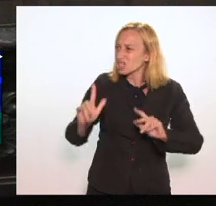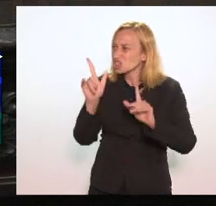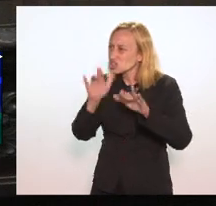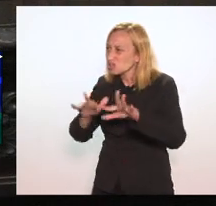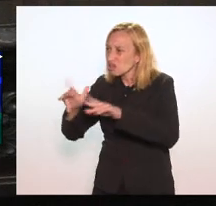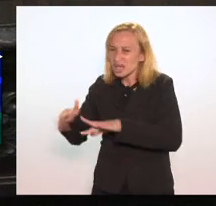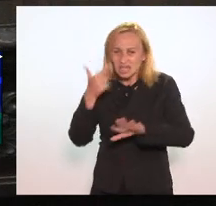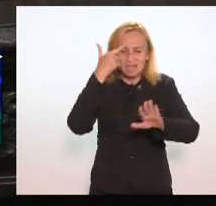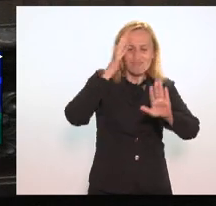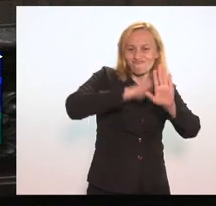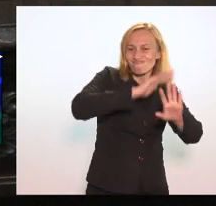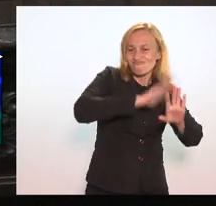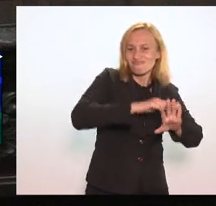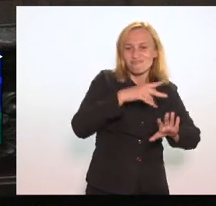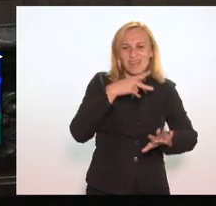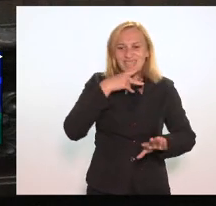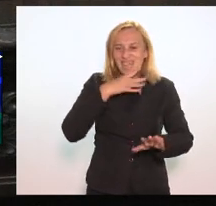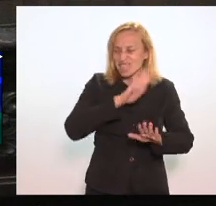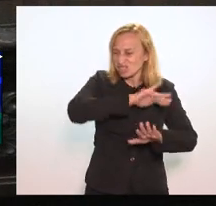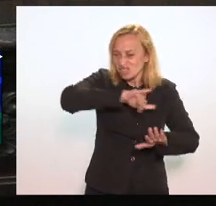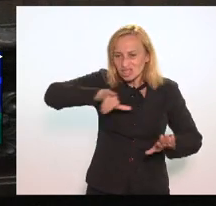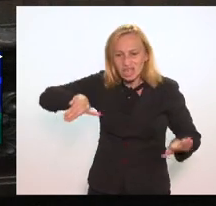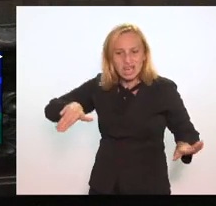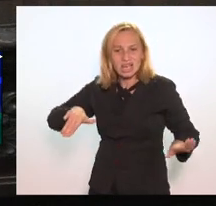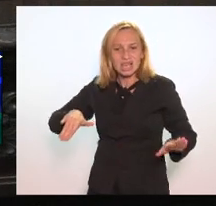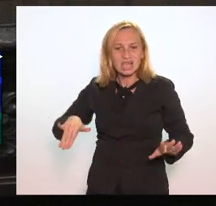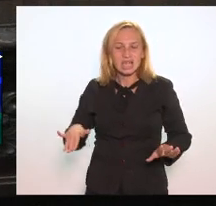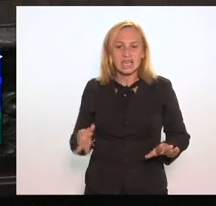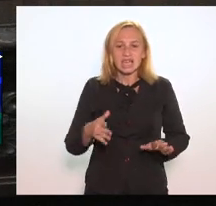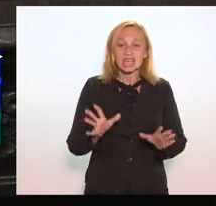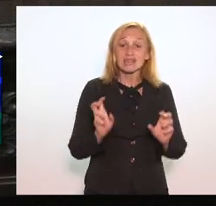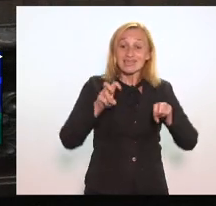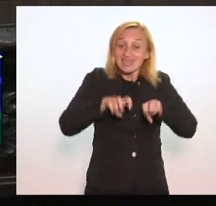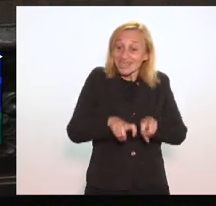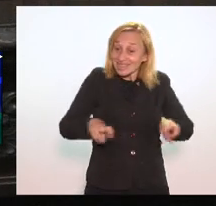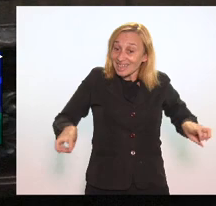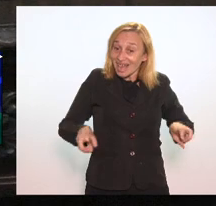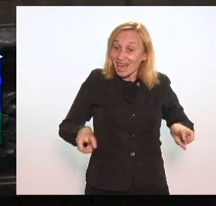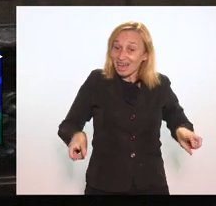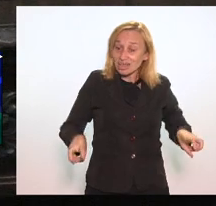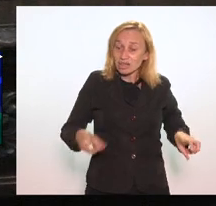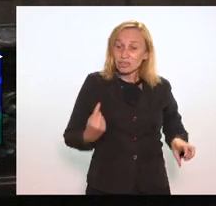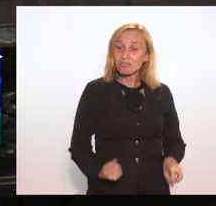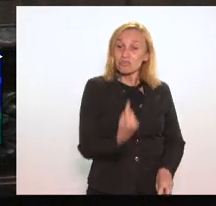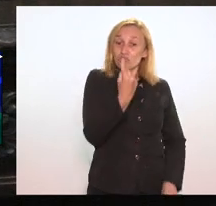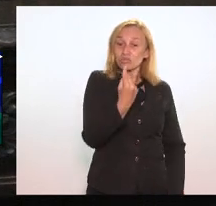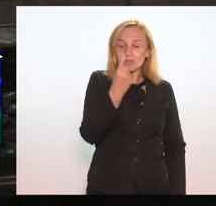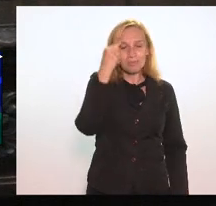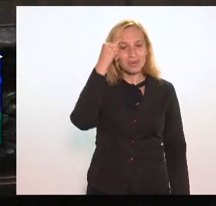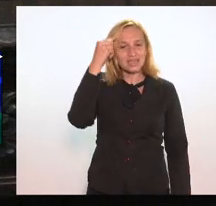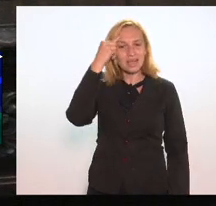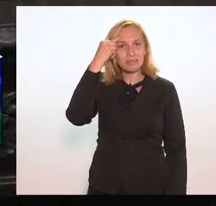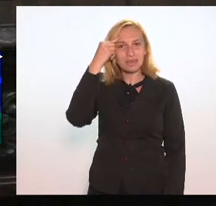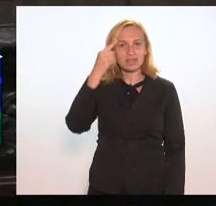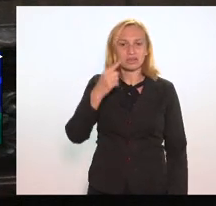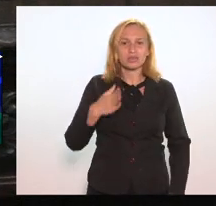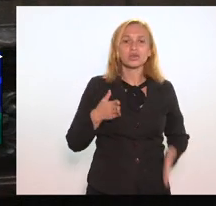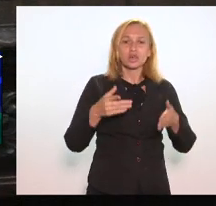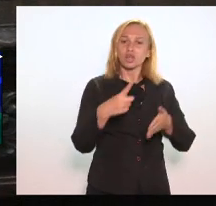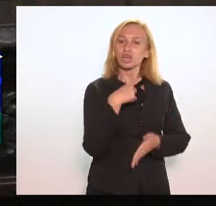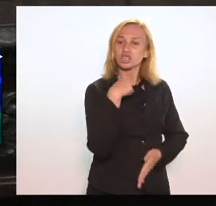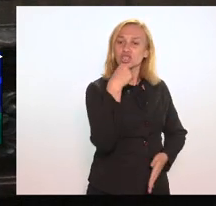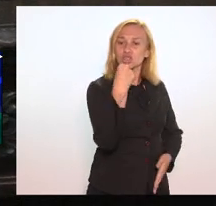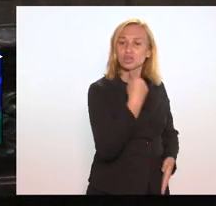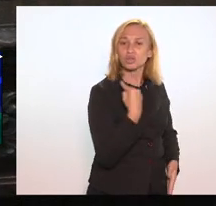ideológicas partidárias de lado e começarmos assentarmos numa mesa no pensamento único fomos